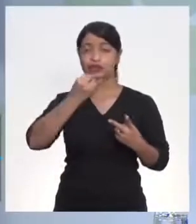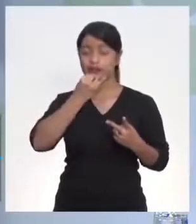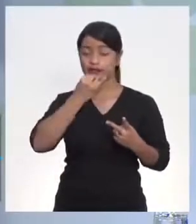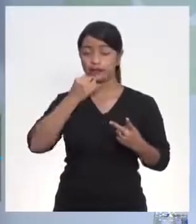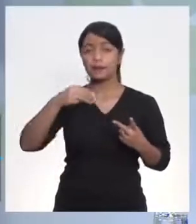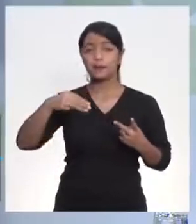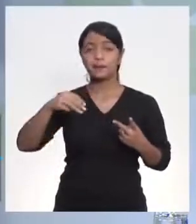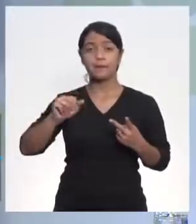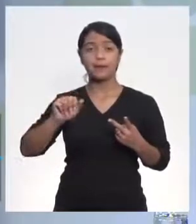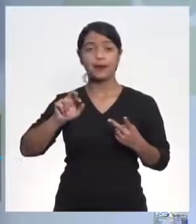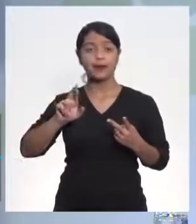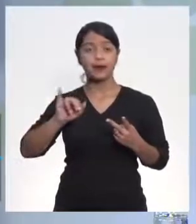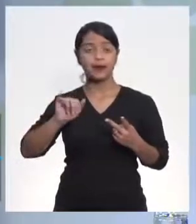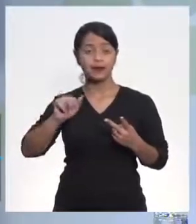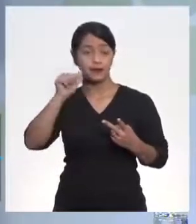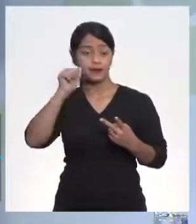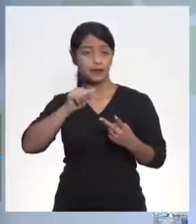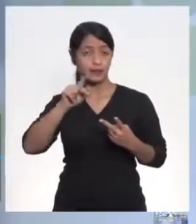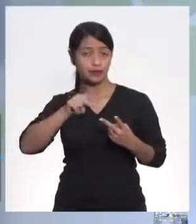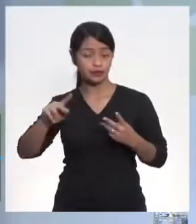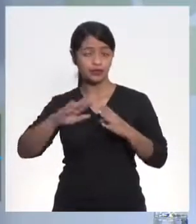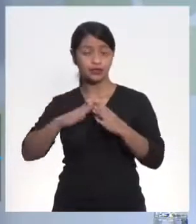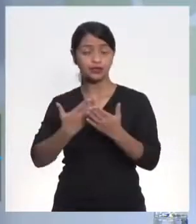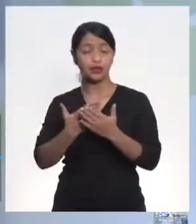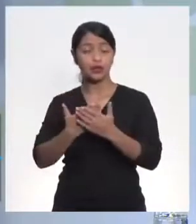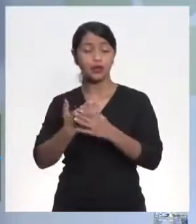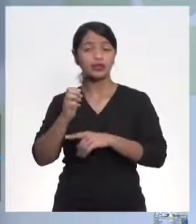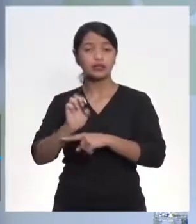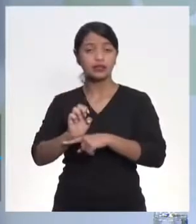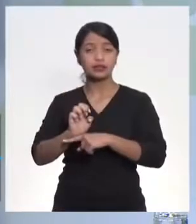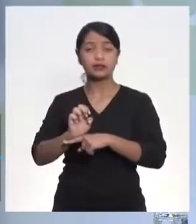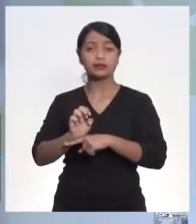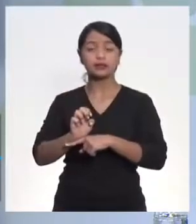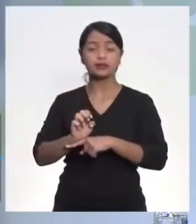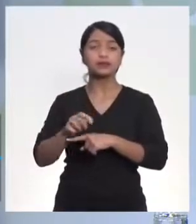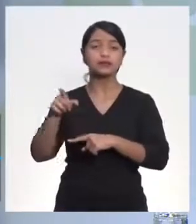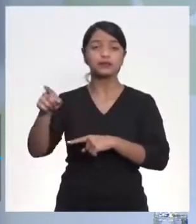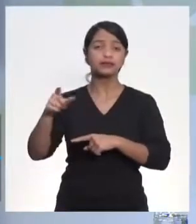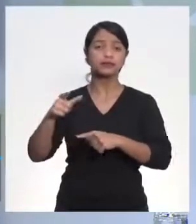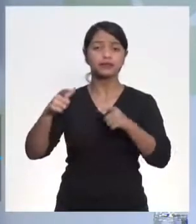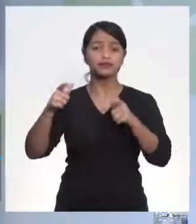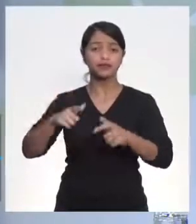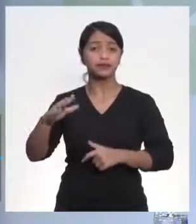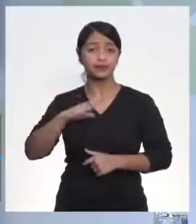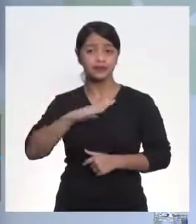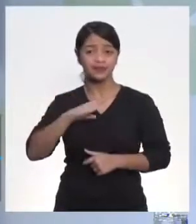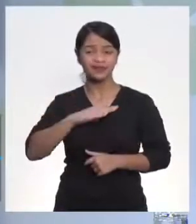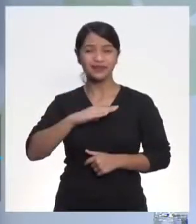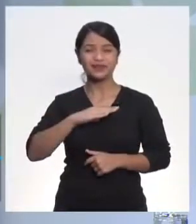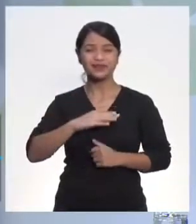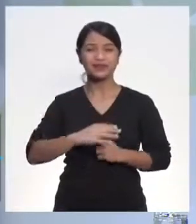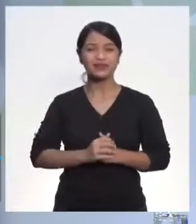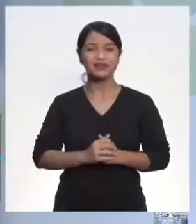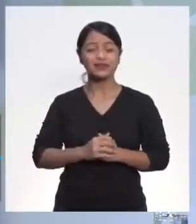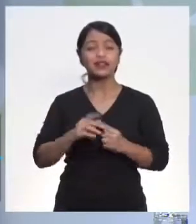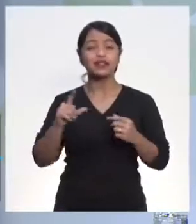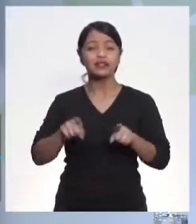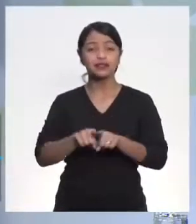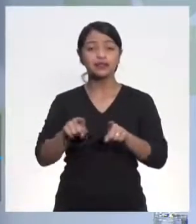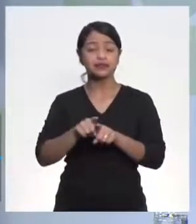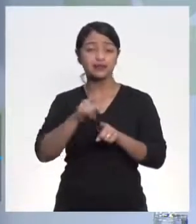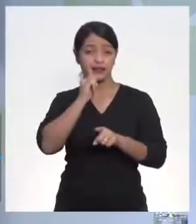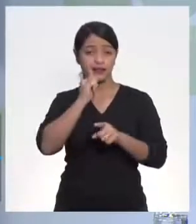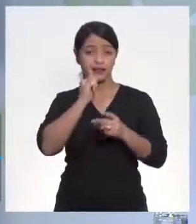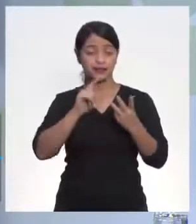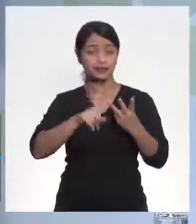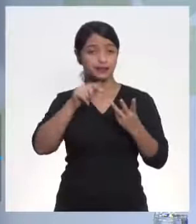Maria Cristina, professora da Escola Estadual Mensor Doutor Arthur Rissi. Eu tenho, por exemplo, a